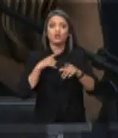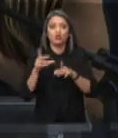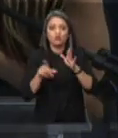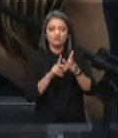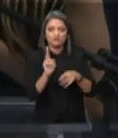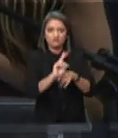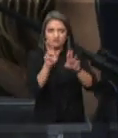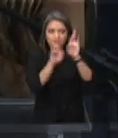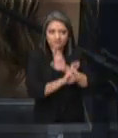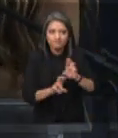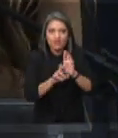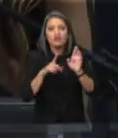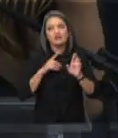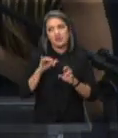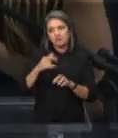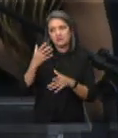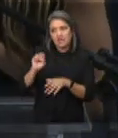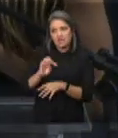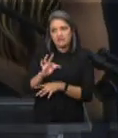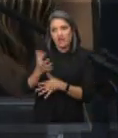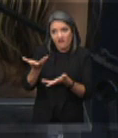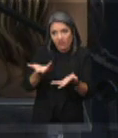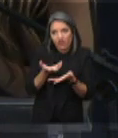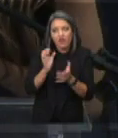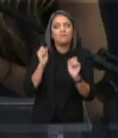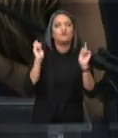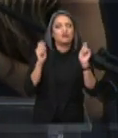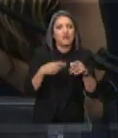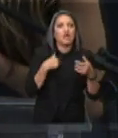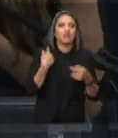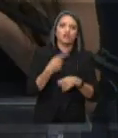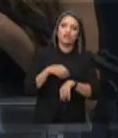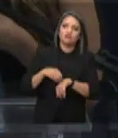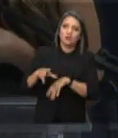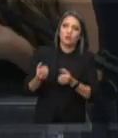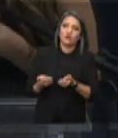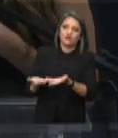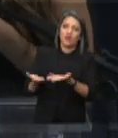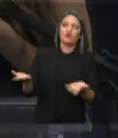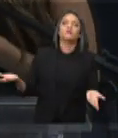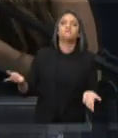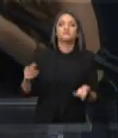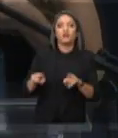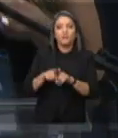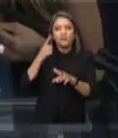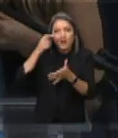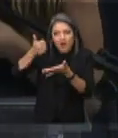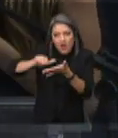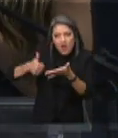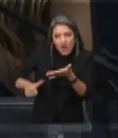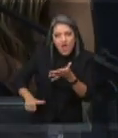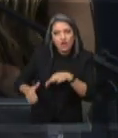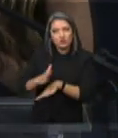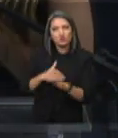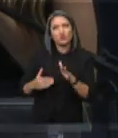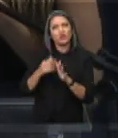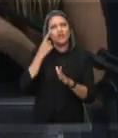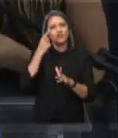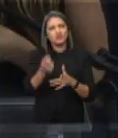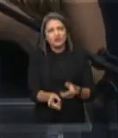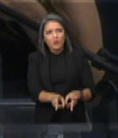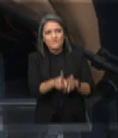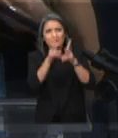E se for do interesse desta corte teremos prazer imenso encaminhar a esta casa para que possa ser avaliado tudo aquilo que nós apuramos